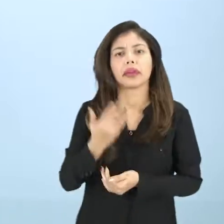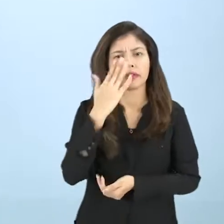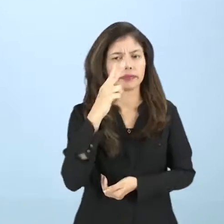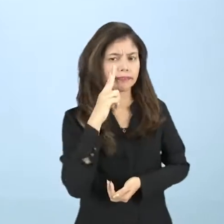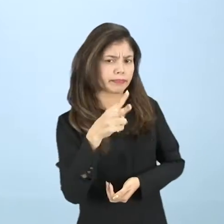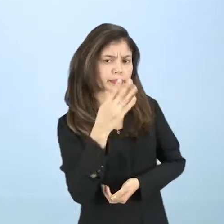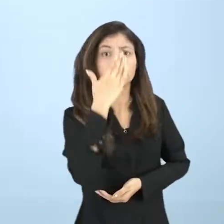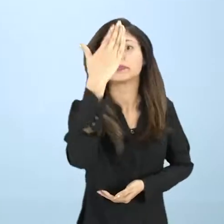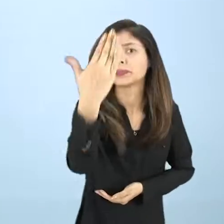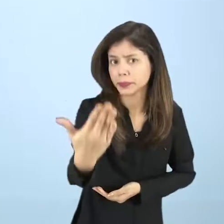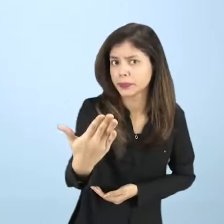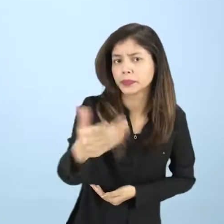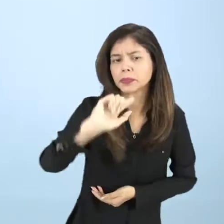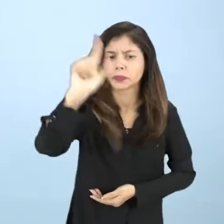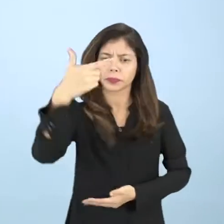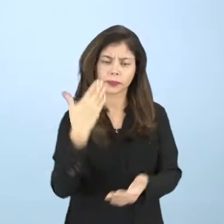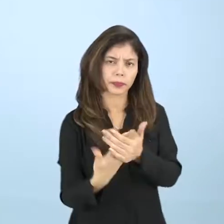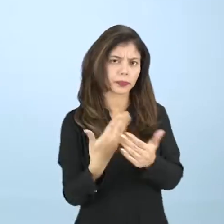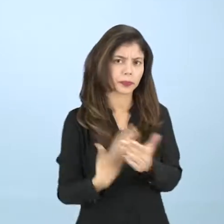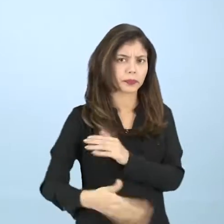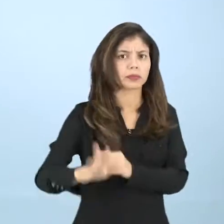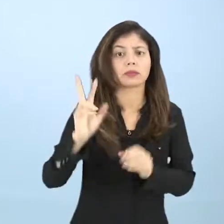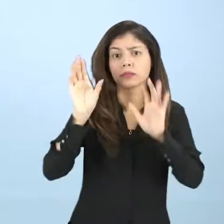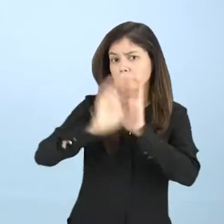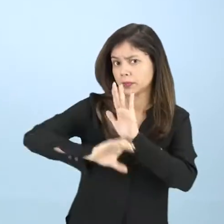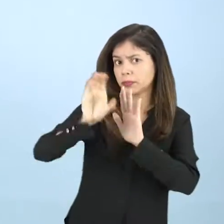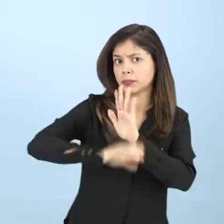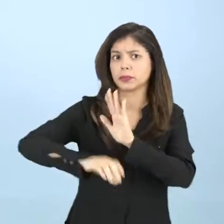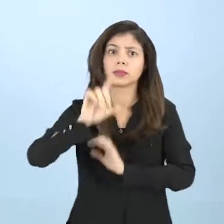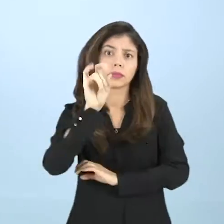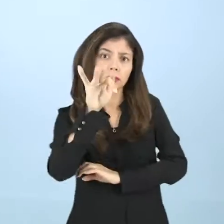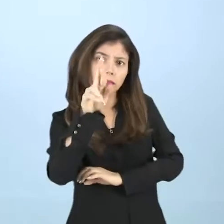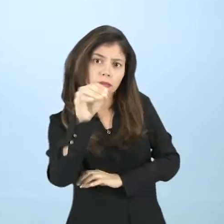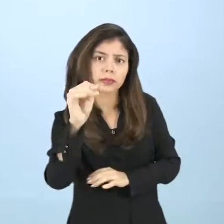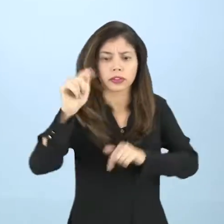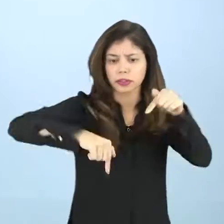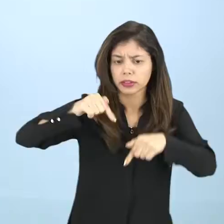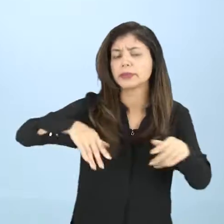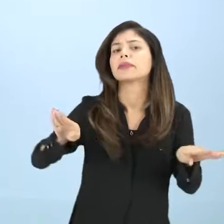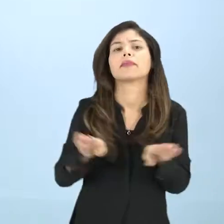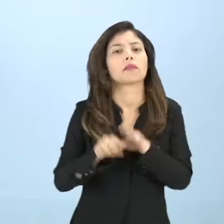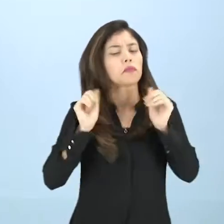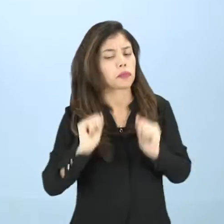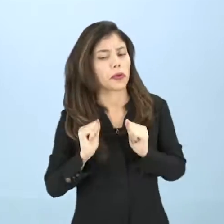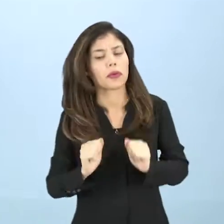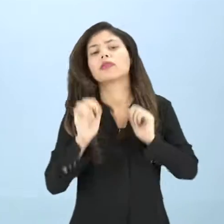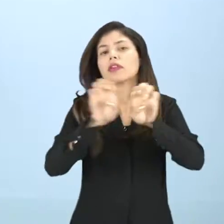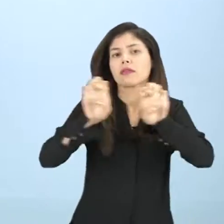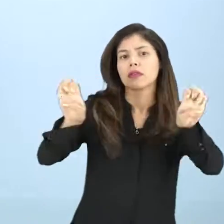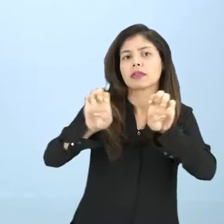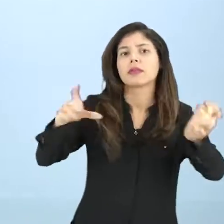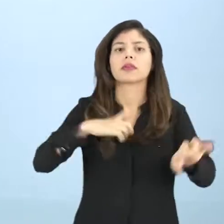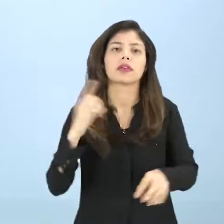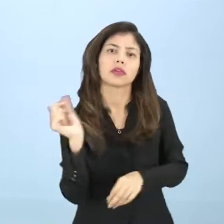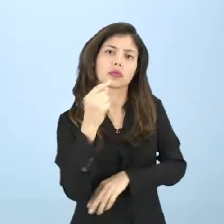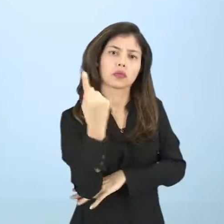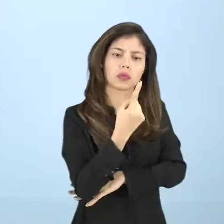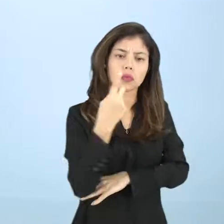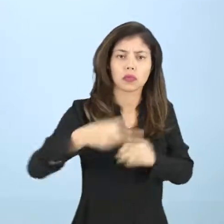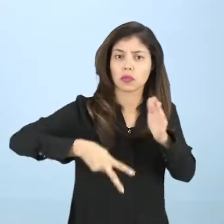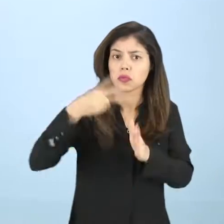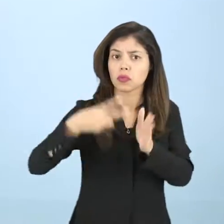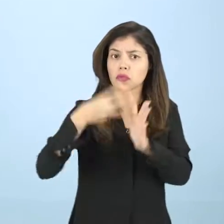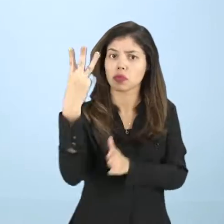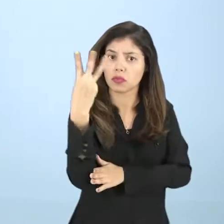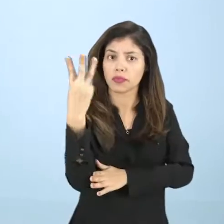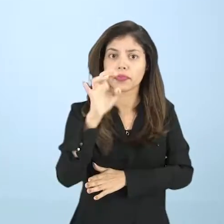mais à frente nas próximas aulas, lá no conteúdo de cinética química. Então essas equações elas podem acontecer em uma, duas,